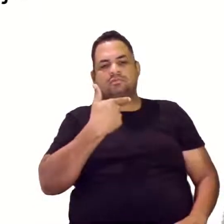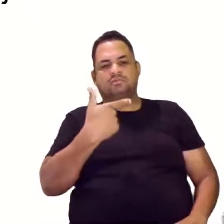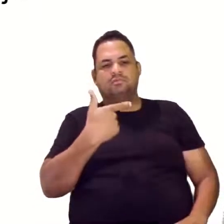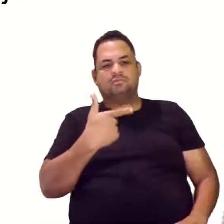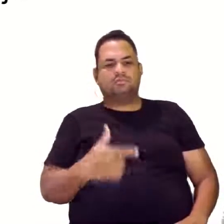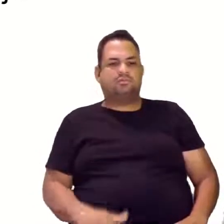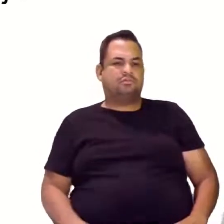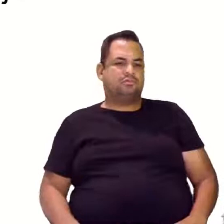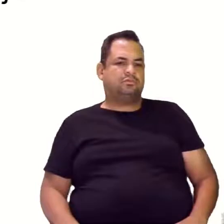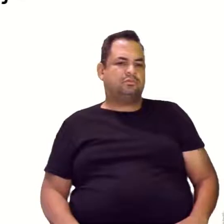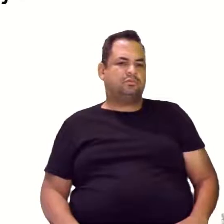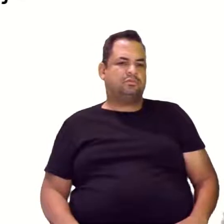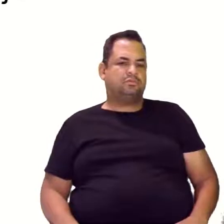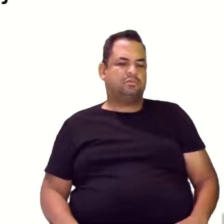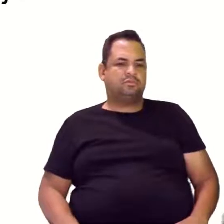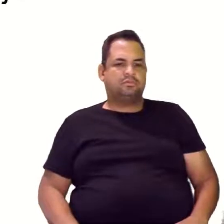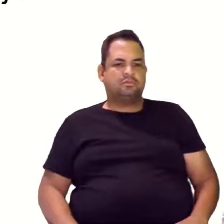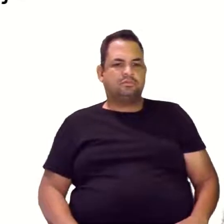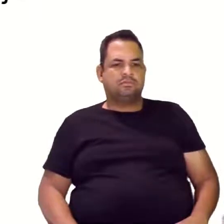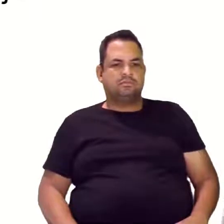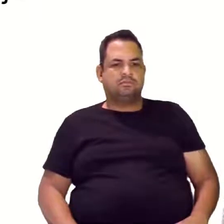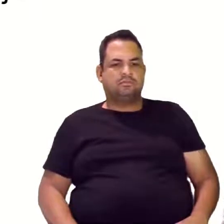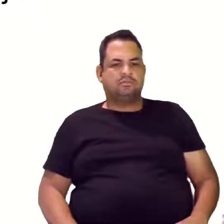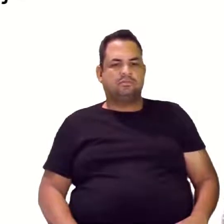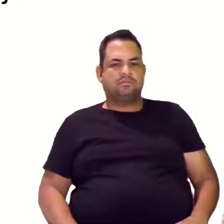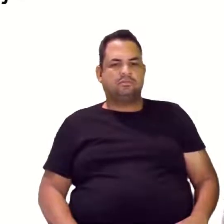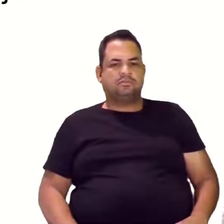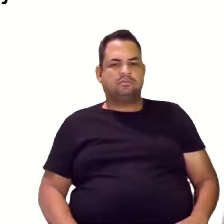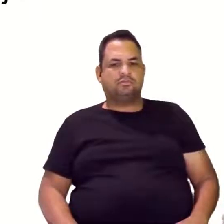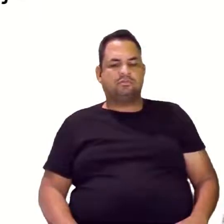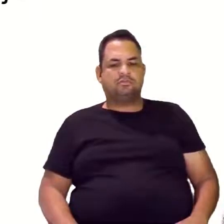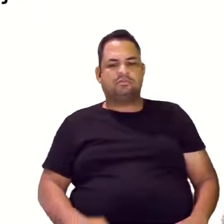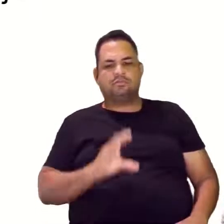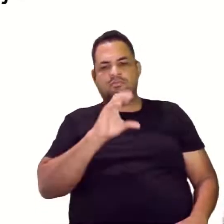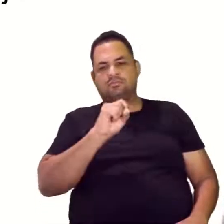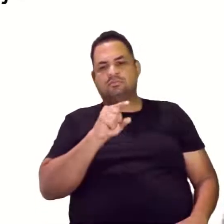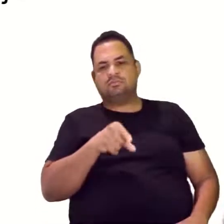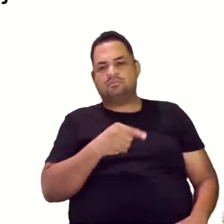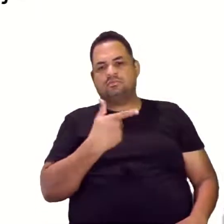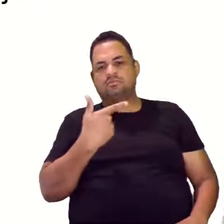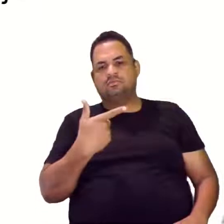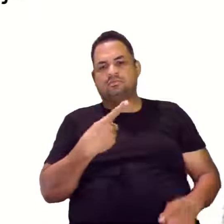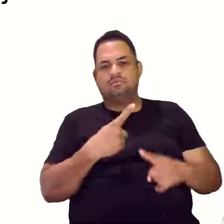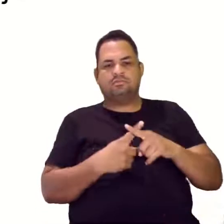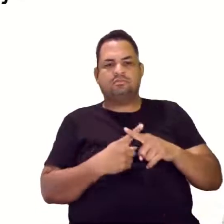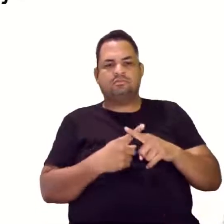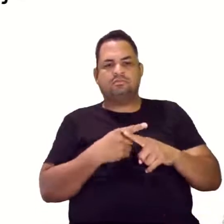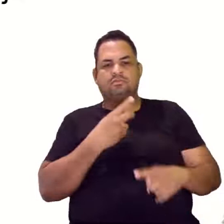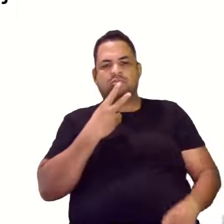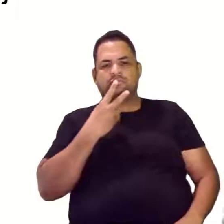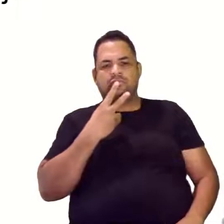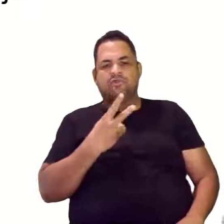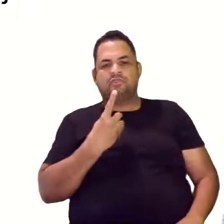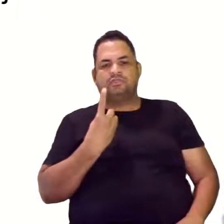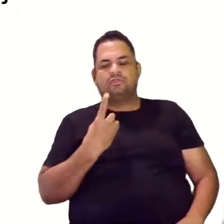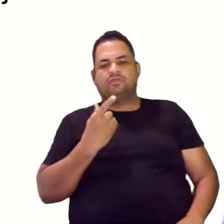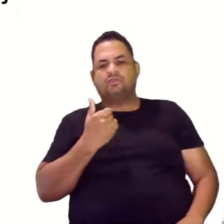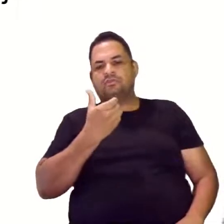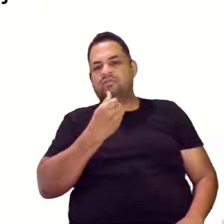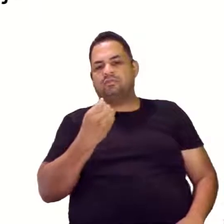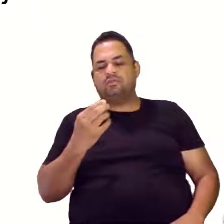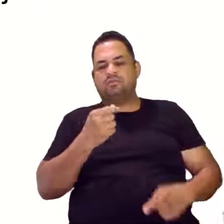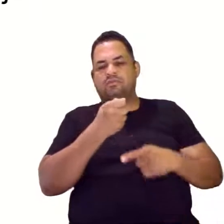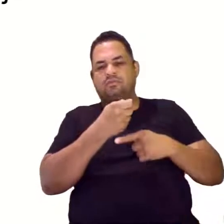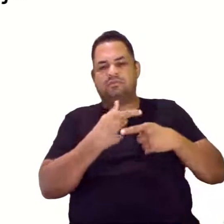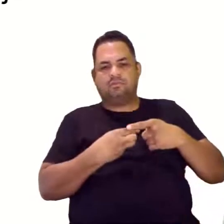né? Dividindo por 8, que dá 0,2. Então, vou ficar com 0,2 vezes 21,60